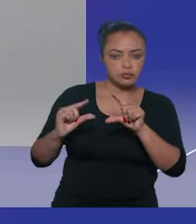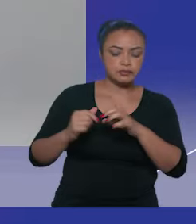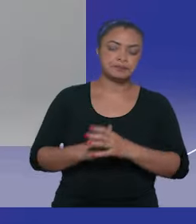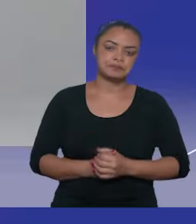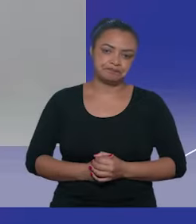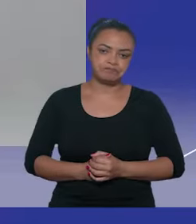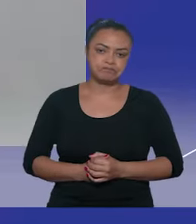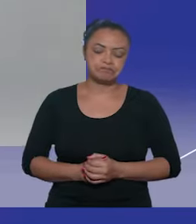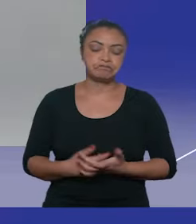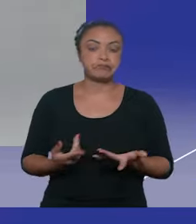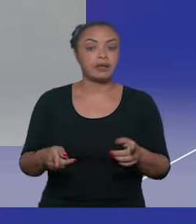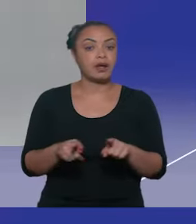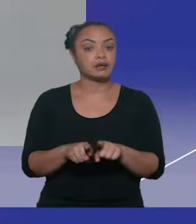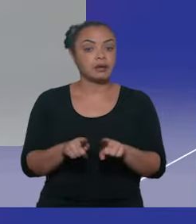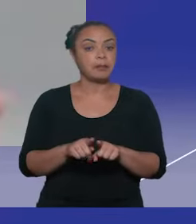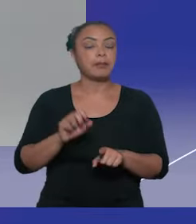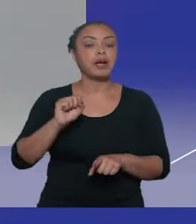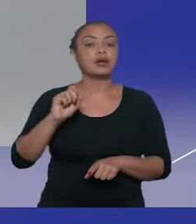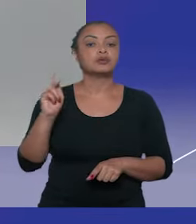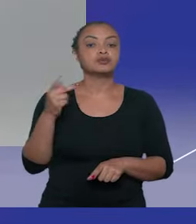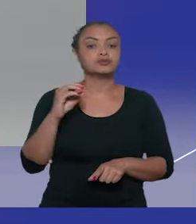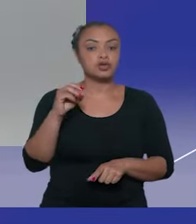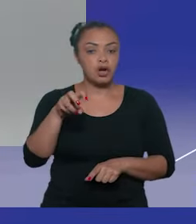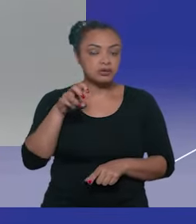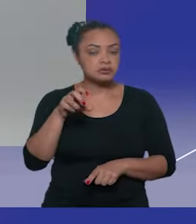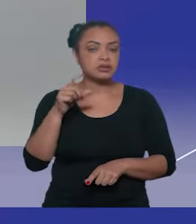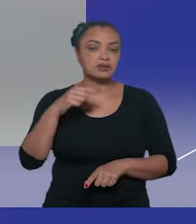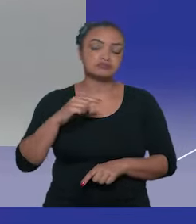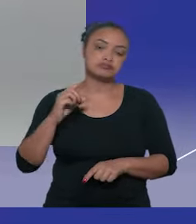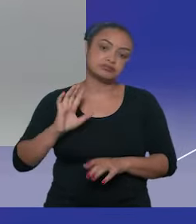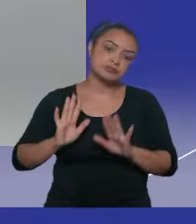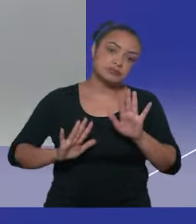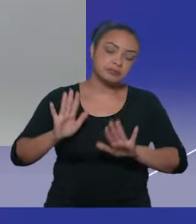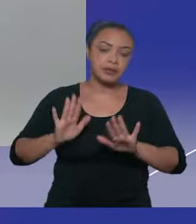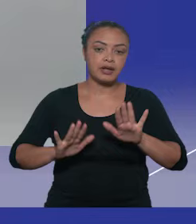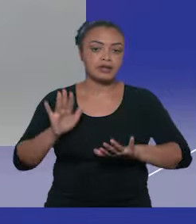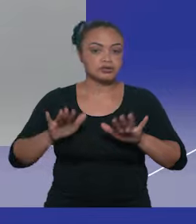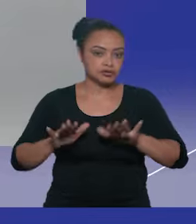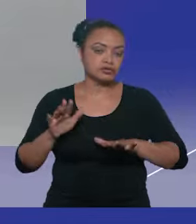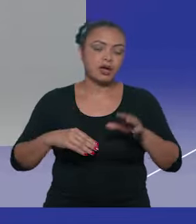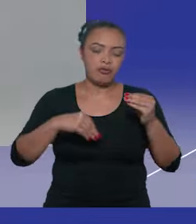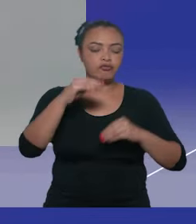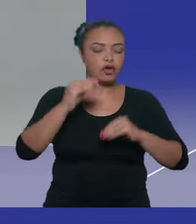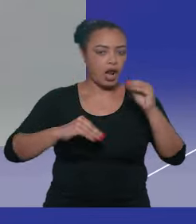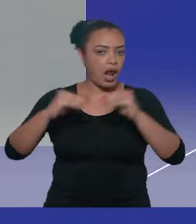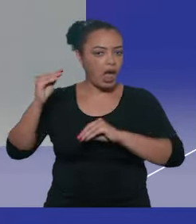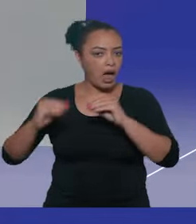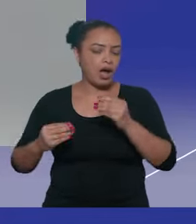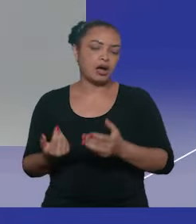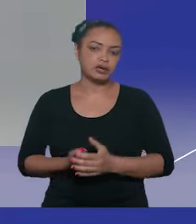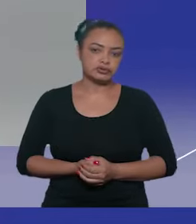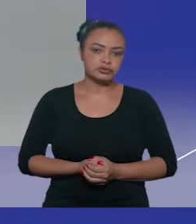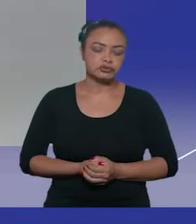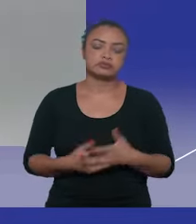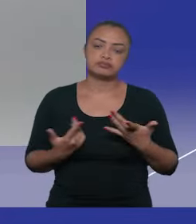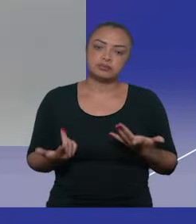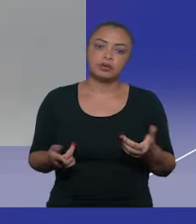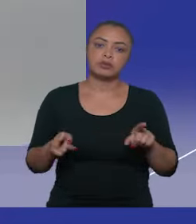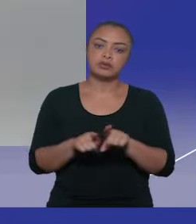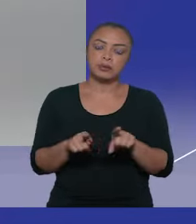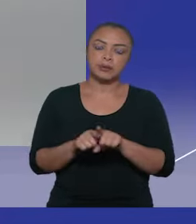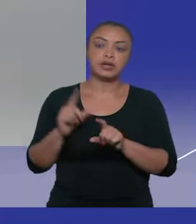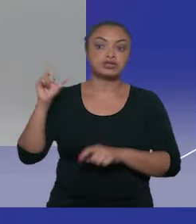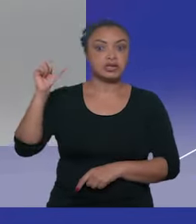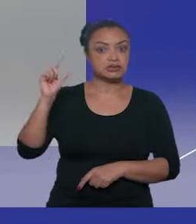os choques, eles vão e voltam, né? Por isso que nem sempre os bancos centrais devem reagir a eles, eles são muito voláteis por construção, isso